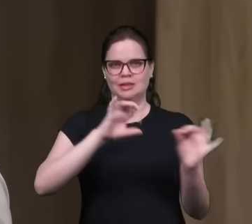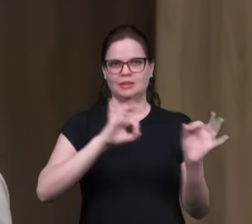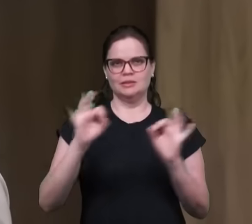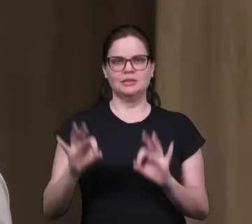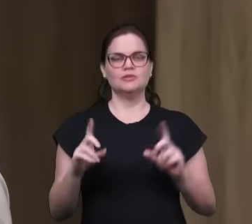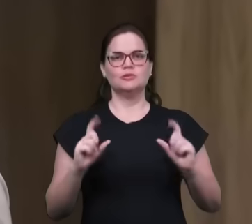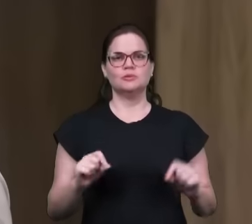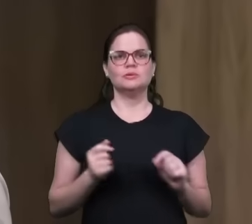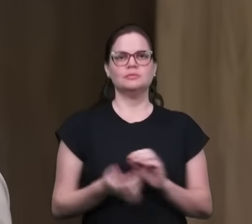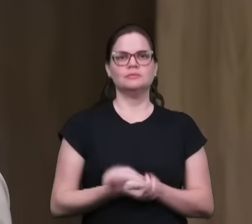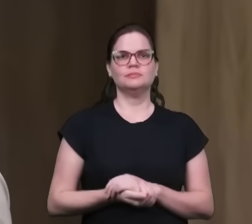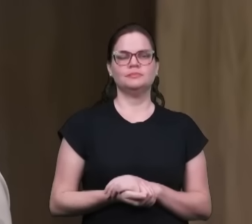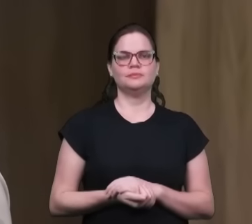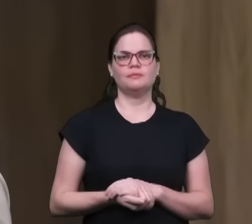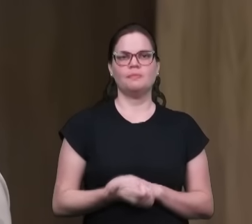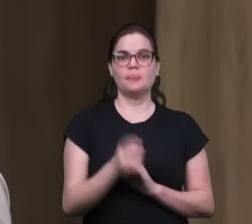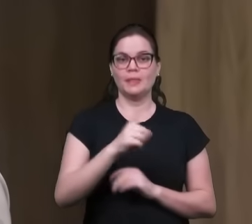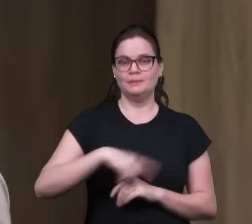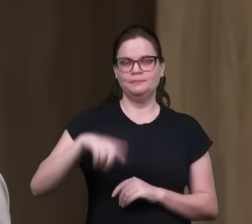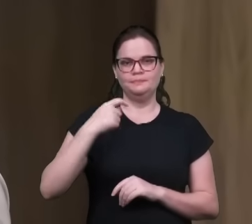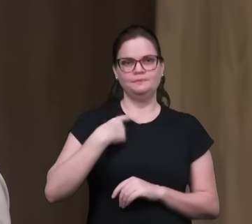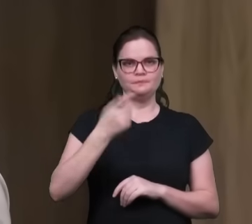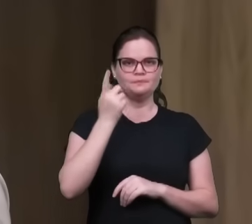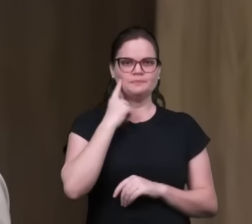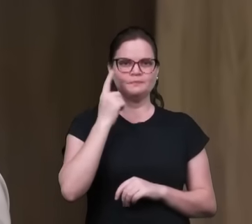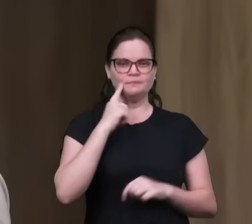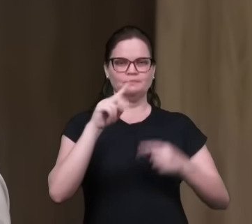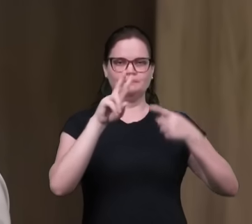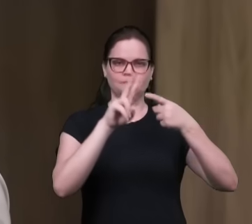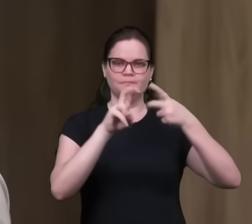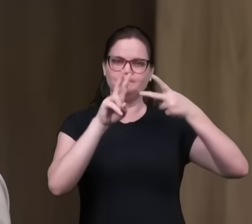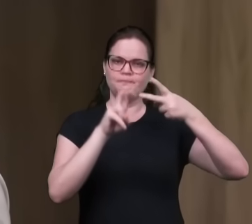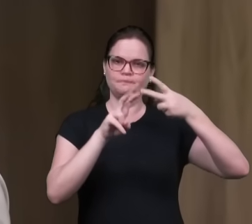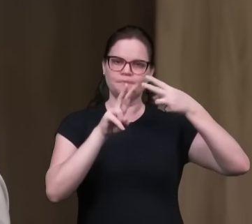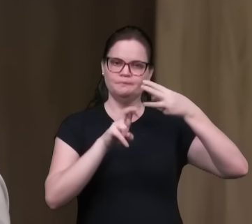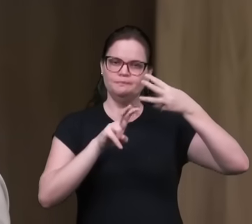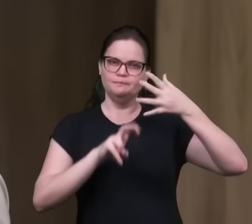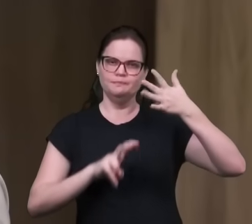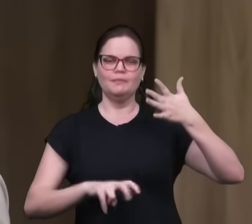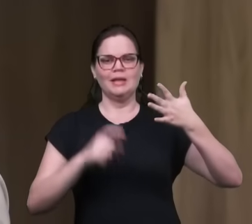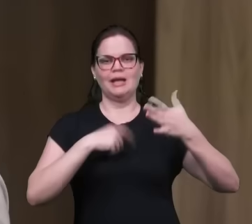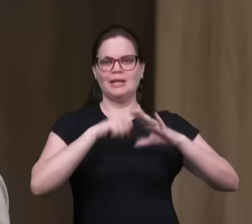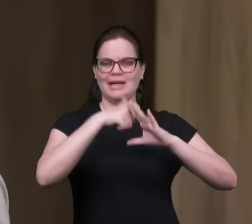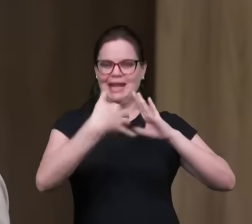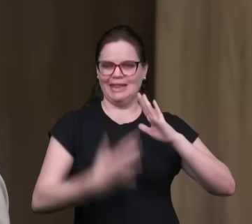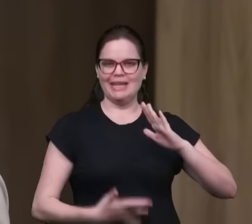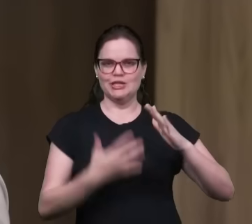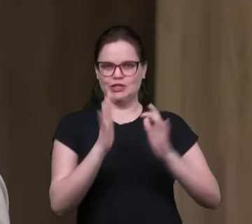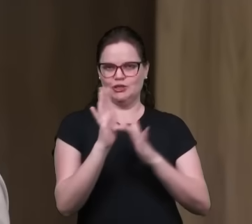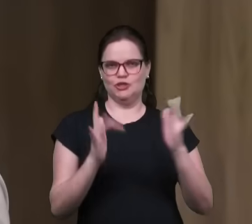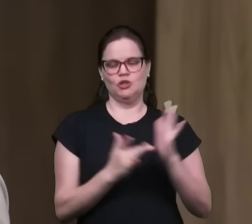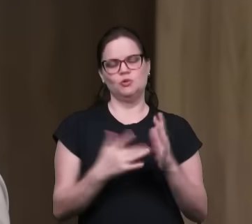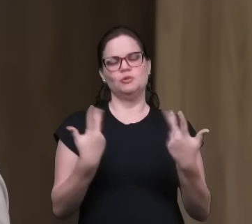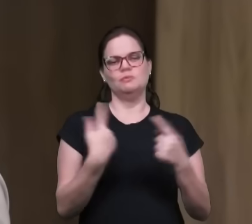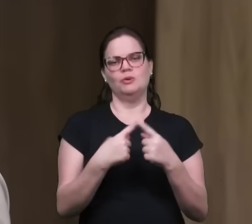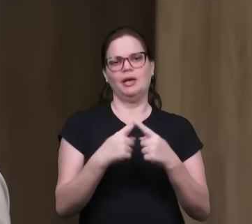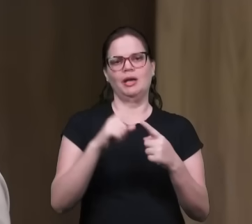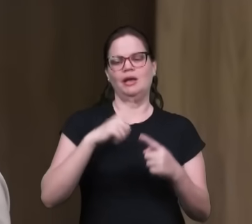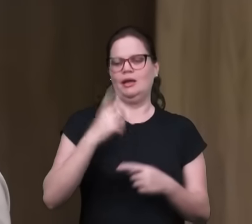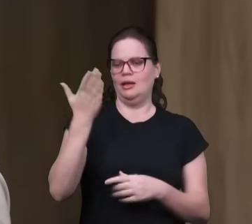é que quando nós ouvimos essas designações, né, o Jesus é aquele que tem na sua mão direita as 7